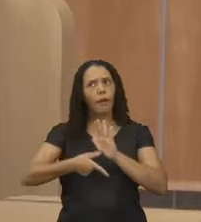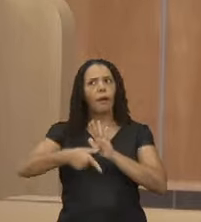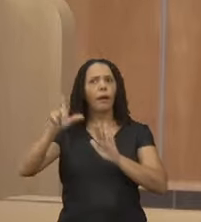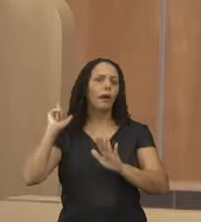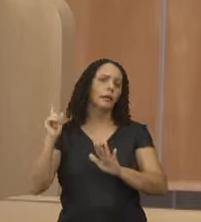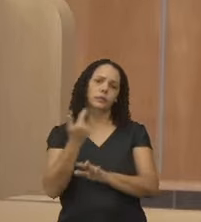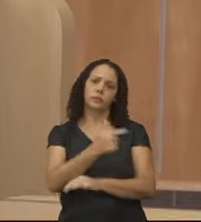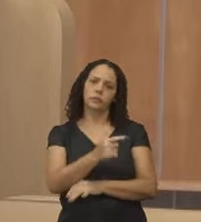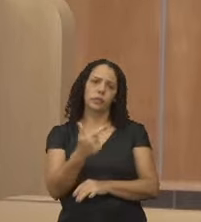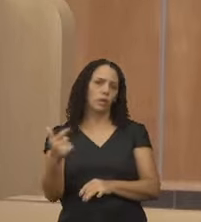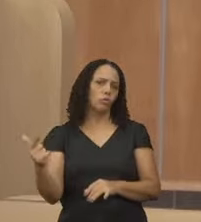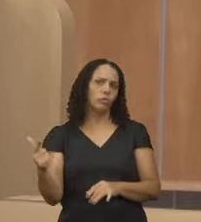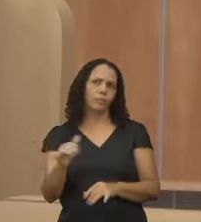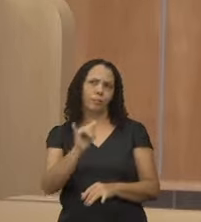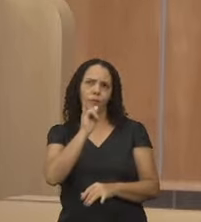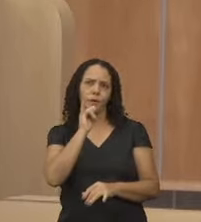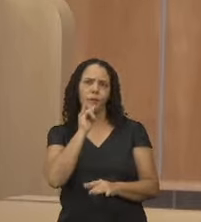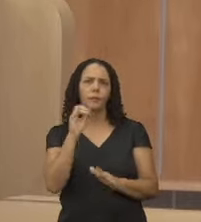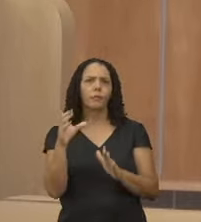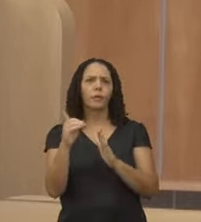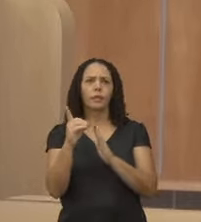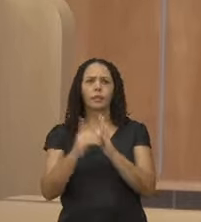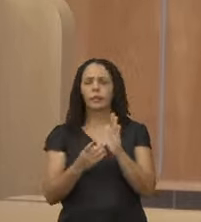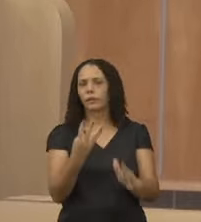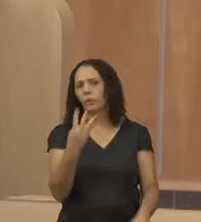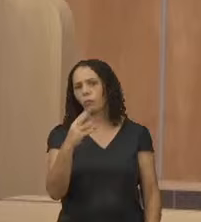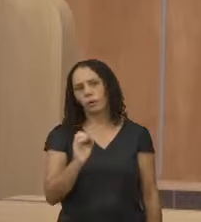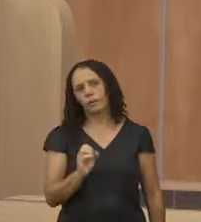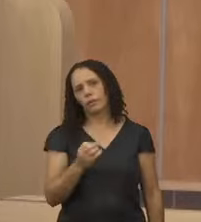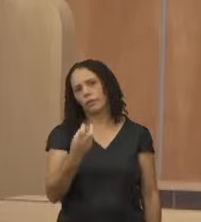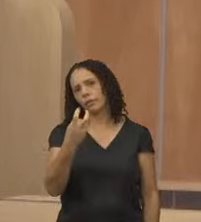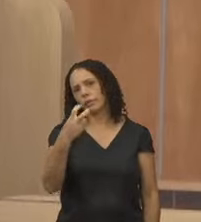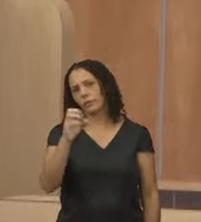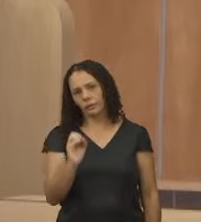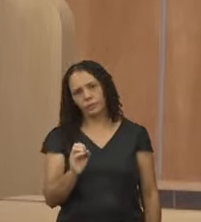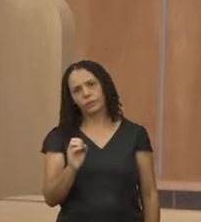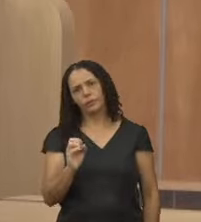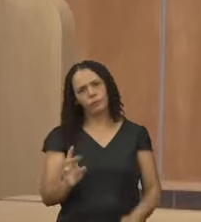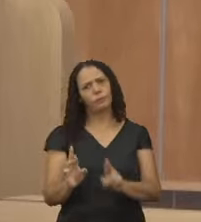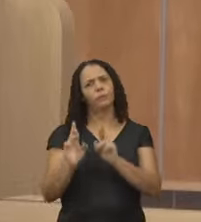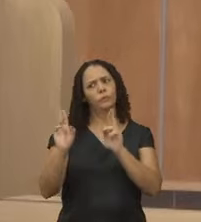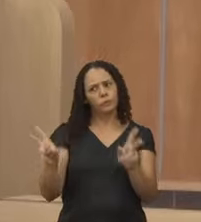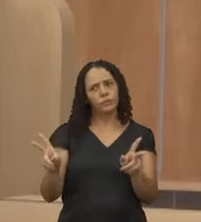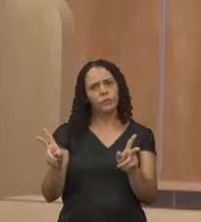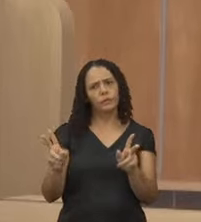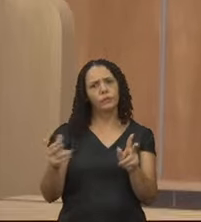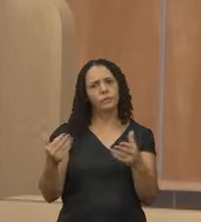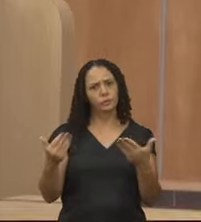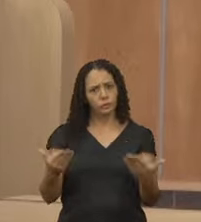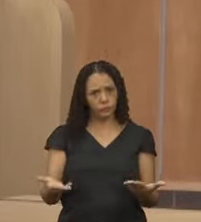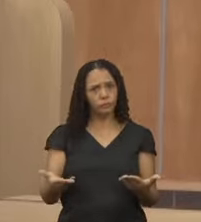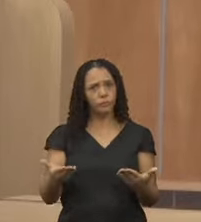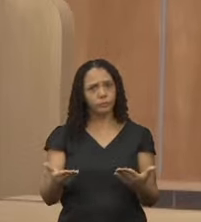nisso na década de 40, 50, até mesmo 70.